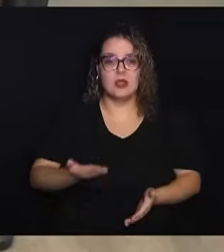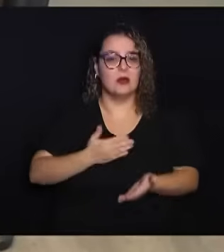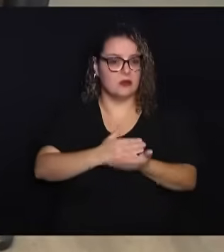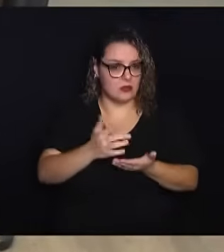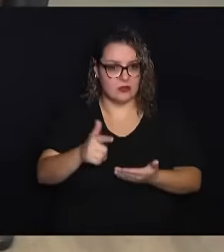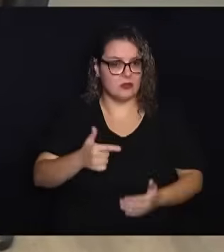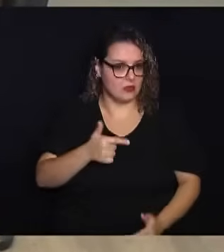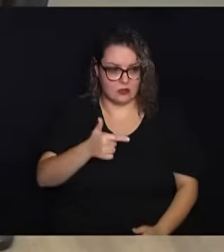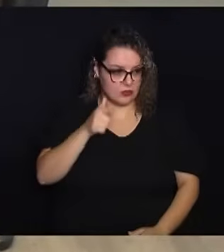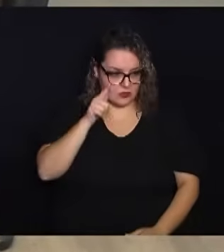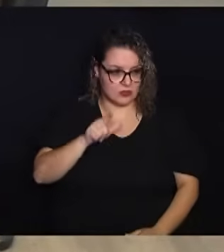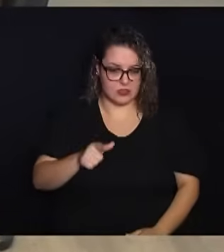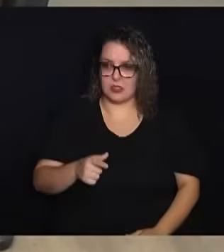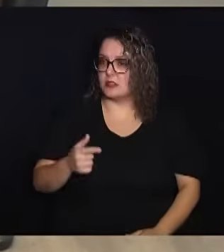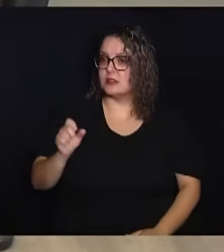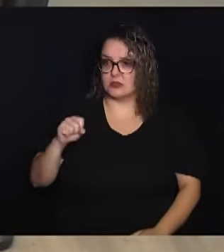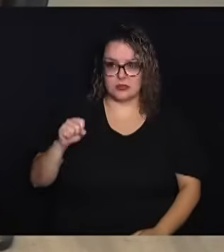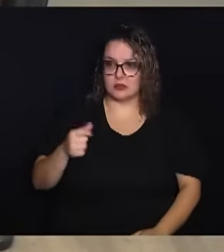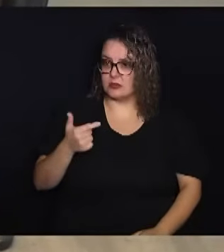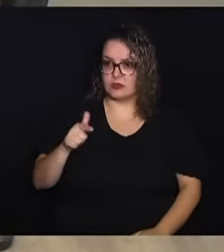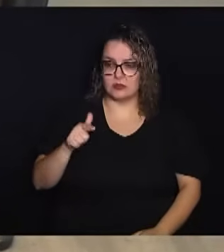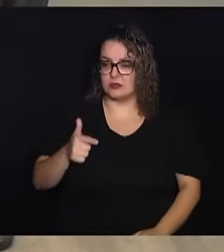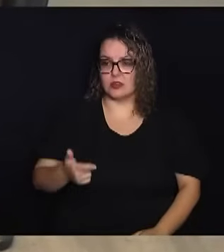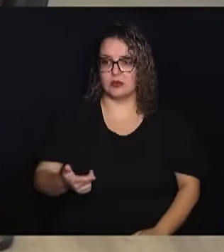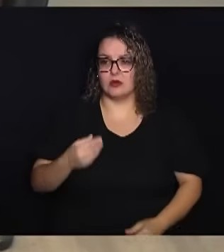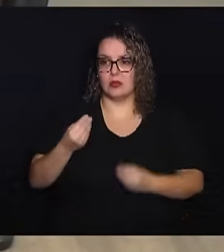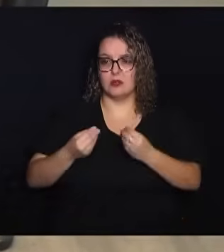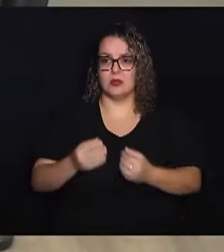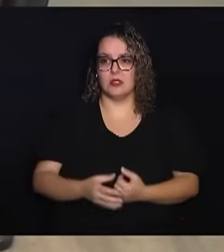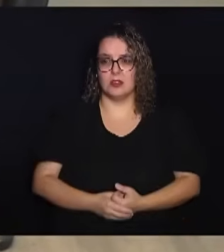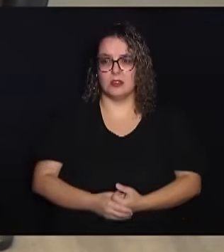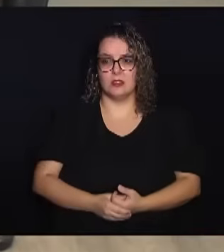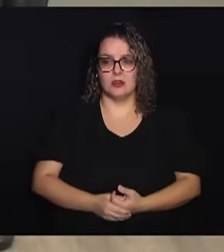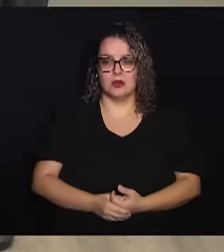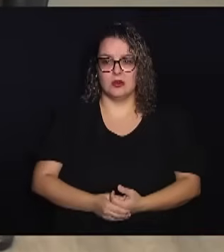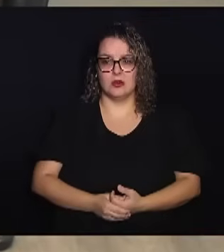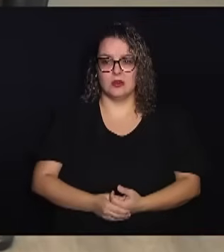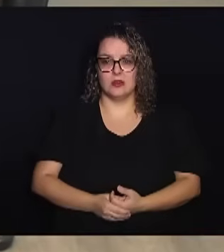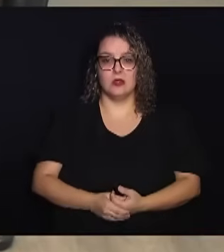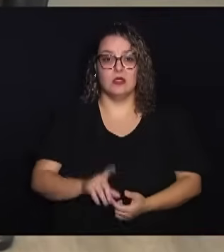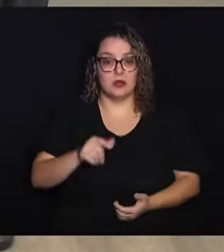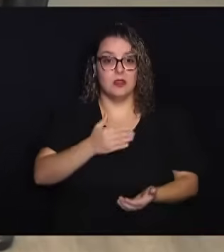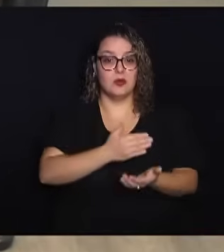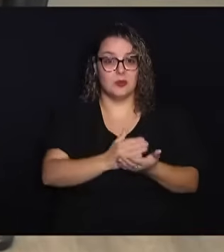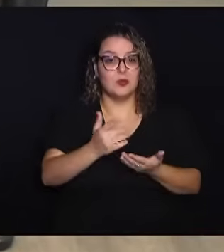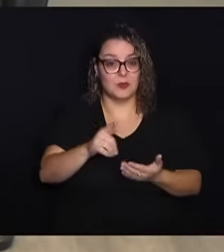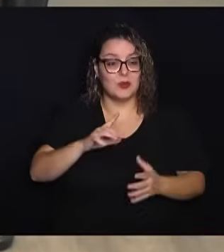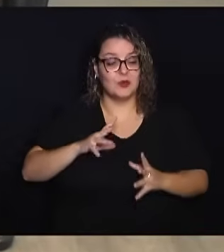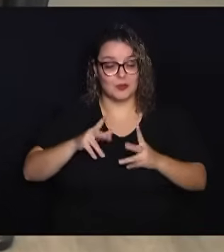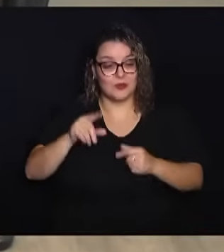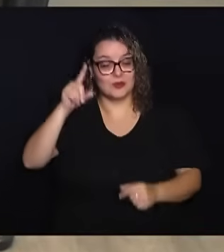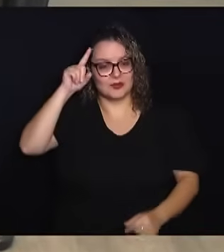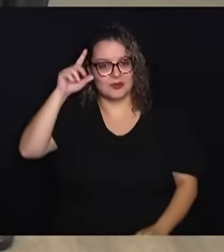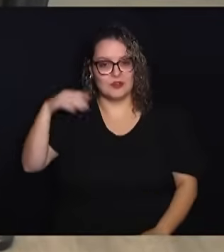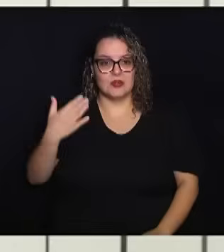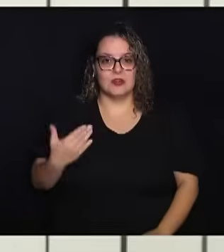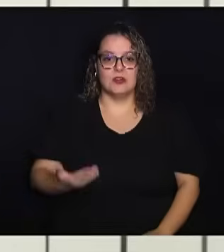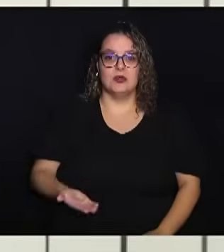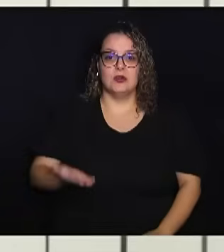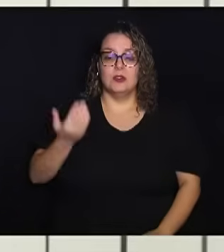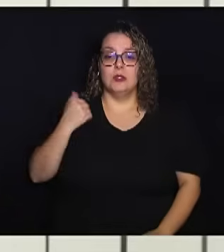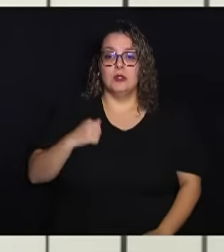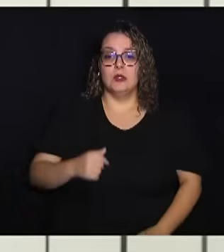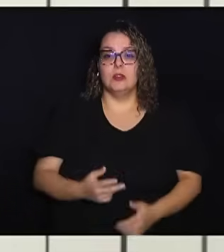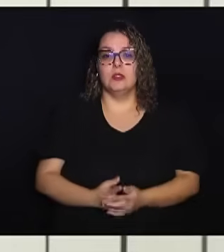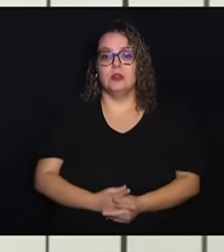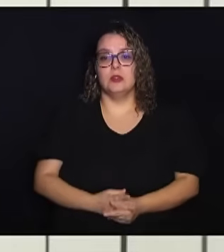recomeçar, não vai, né? Sim. Então... É sobre recomeçar todos os dias, né? Vamos lá, a busca